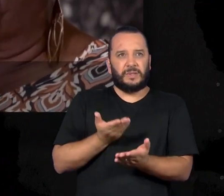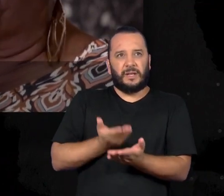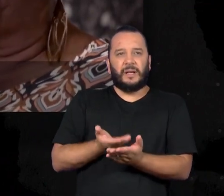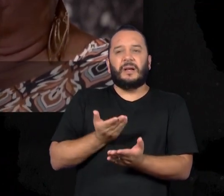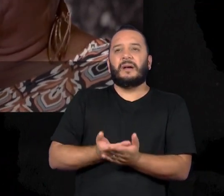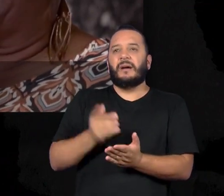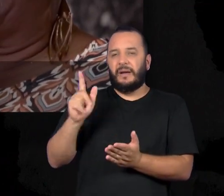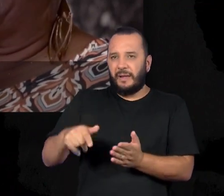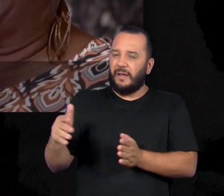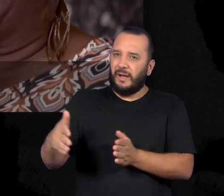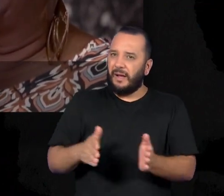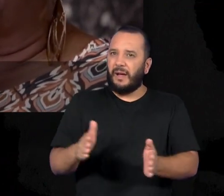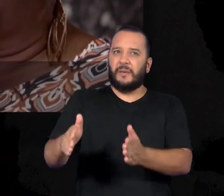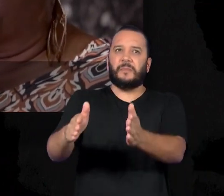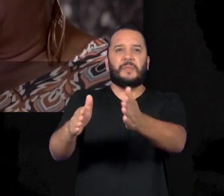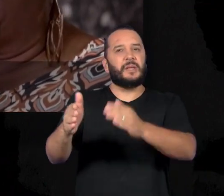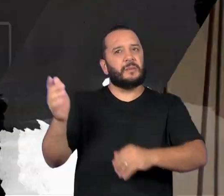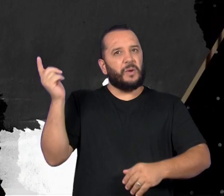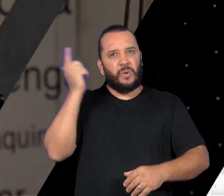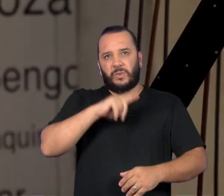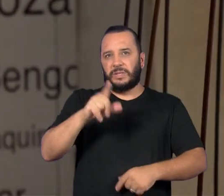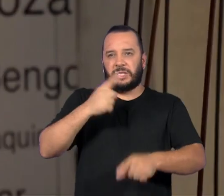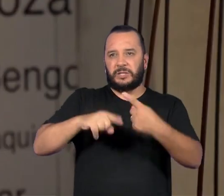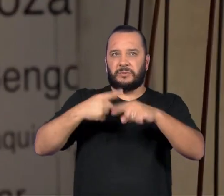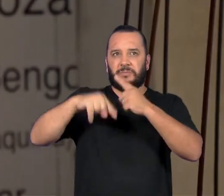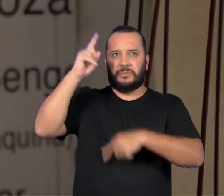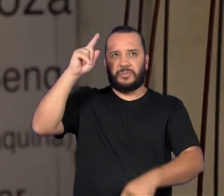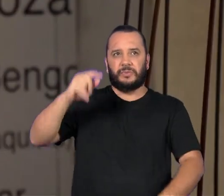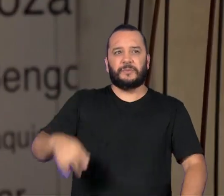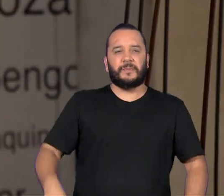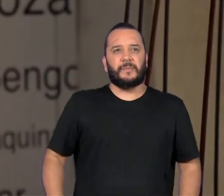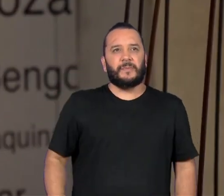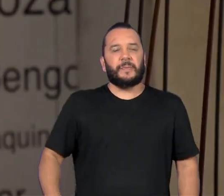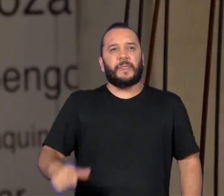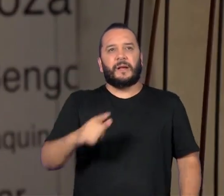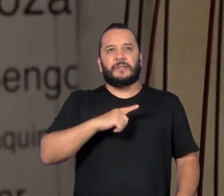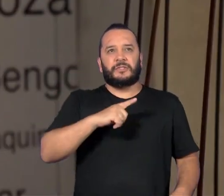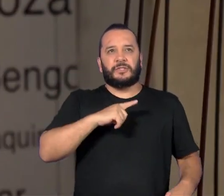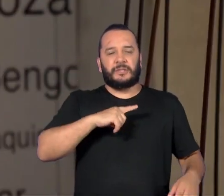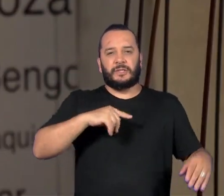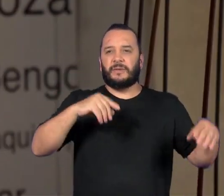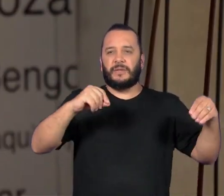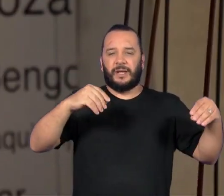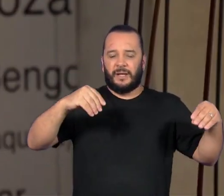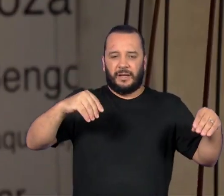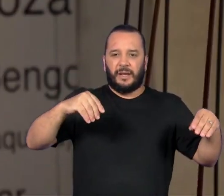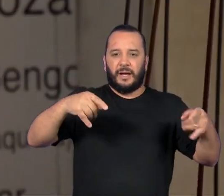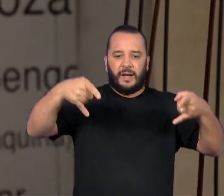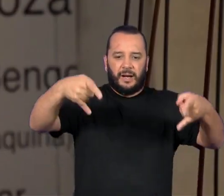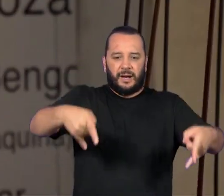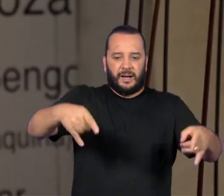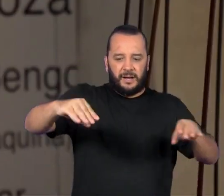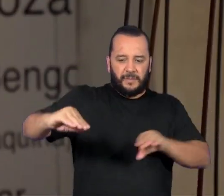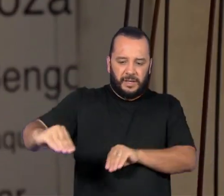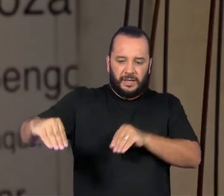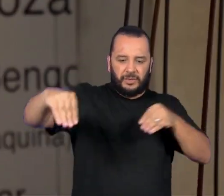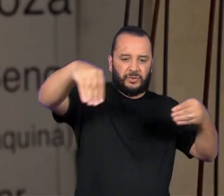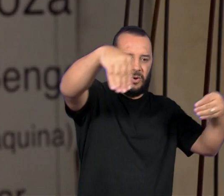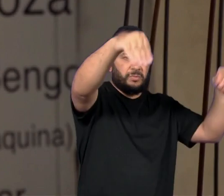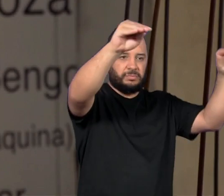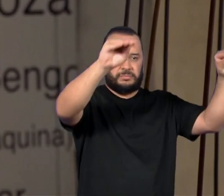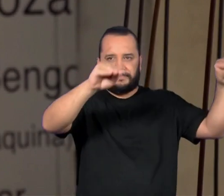o caminho para esse rompimento, né? E os lençóis realmente balançavam, e à medida que os